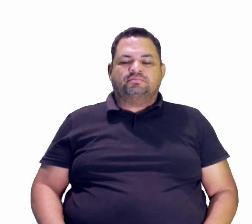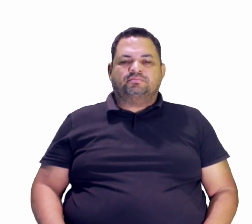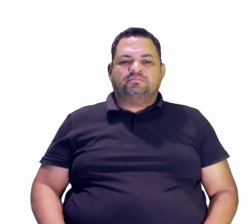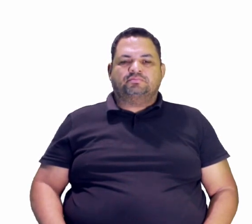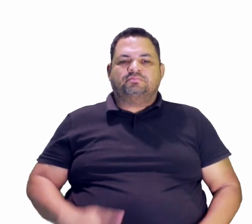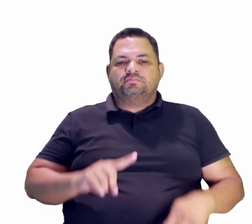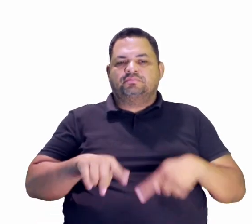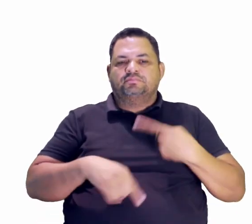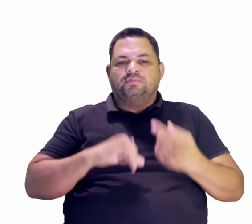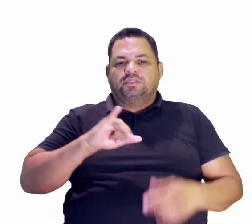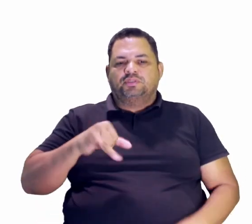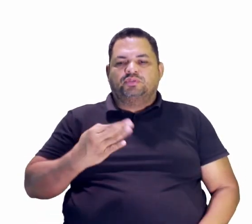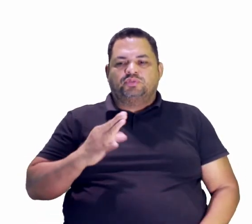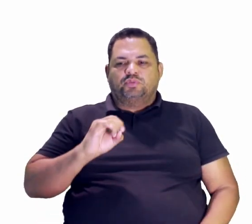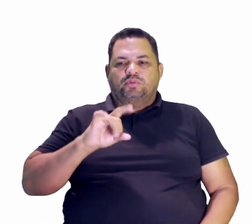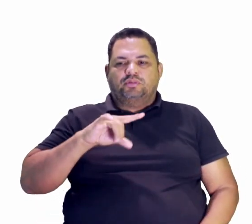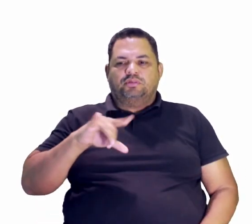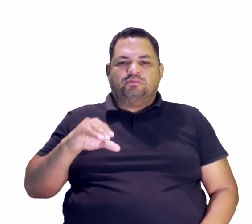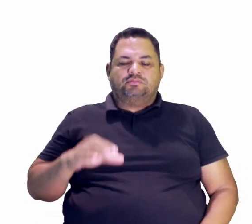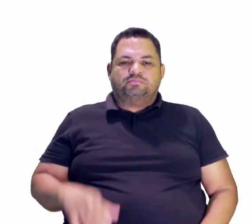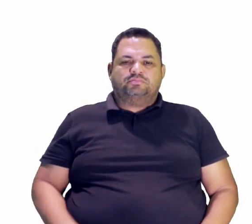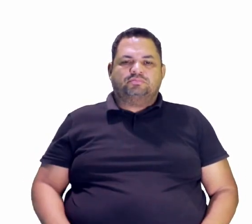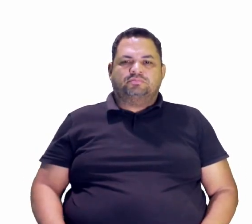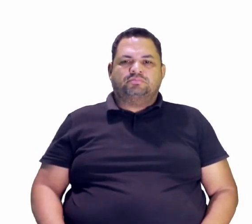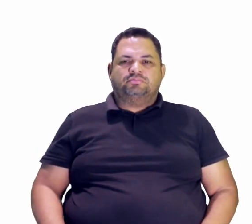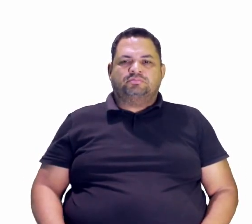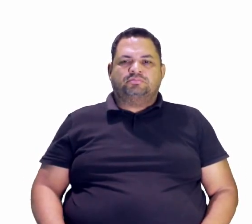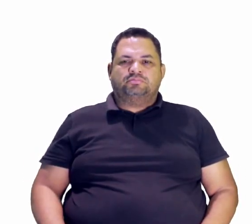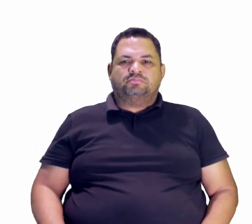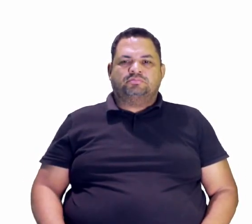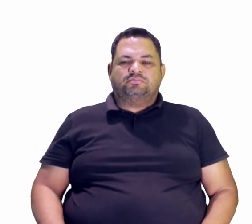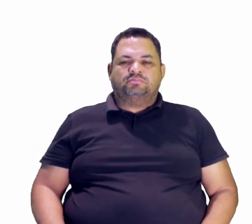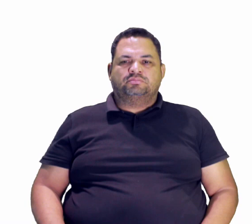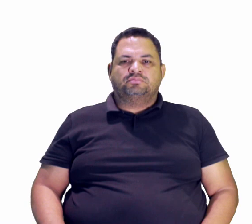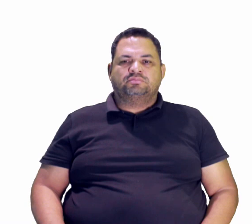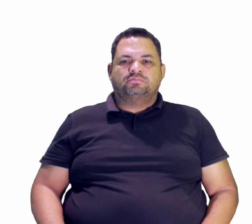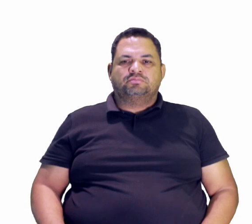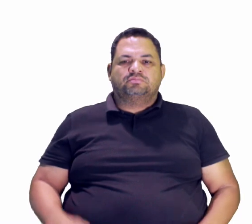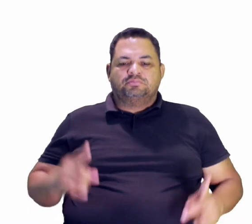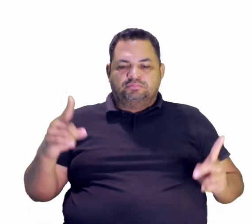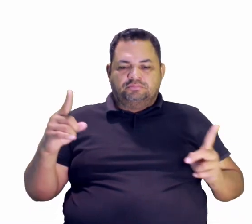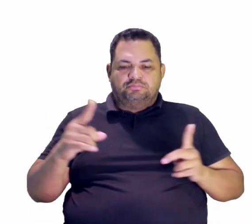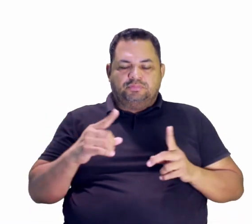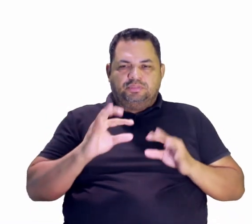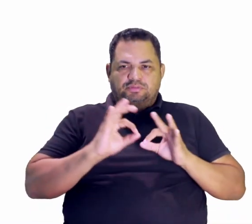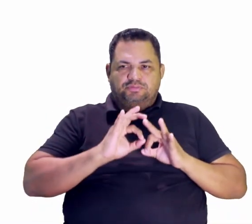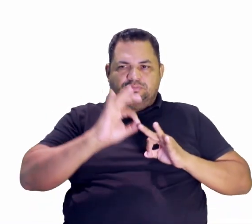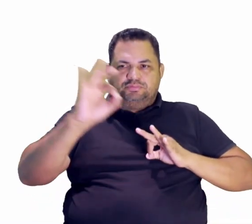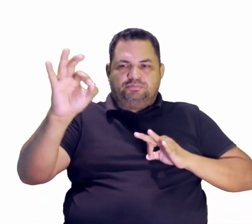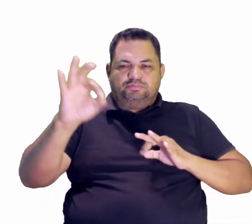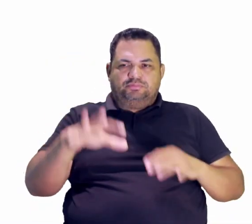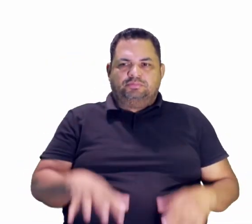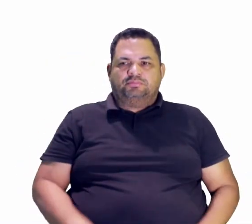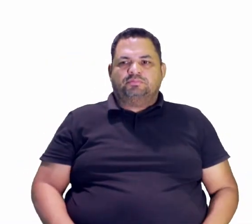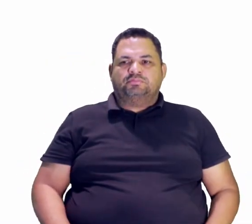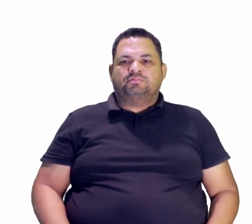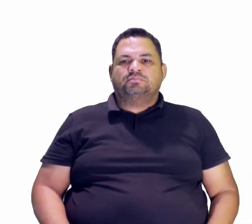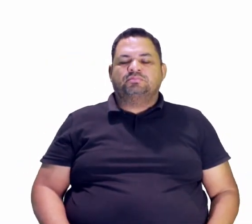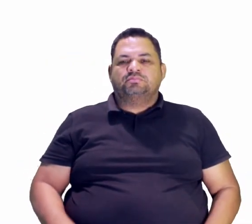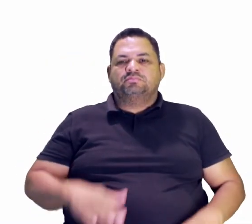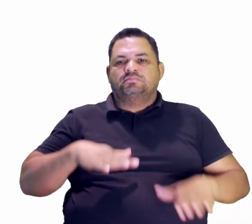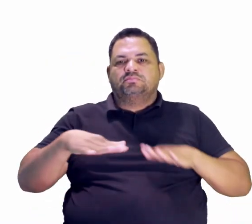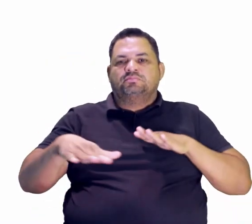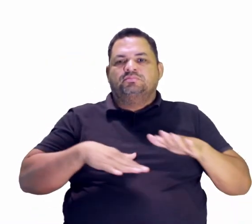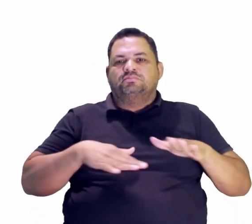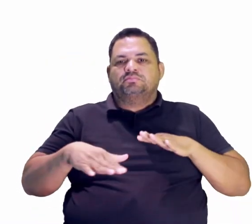agora o João vai pelo caminho menor, né? Certo? Esse é o caminho feito. Se